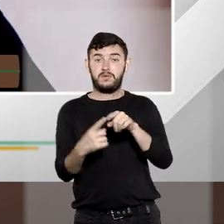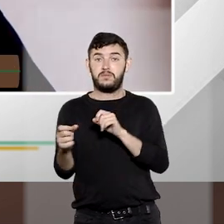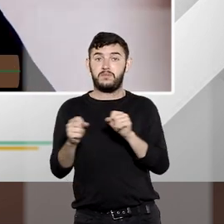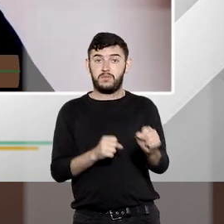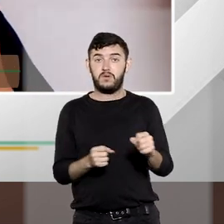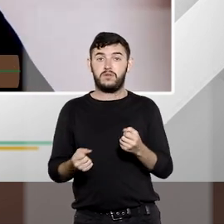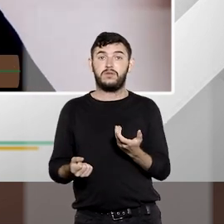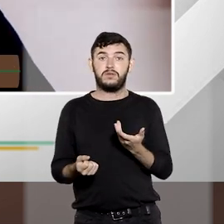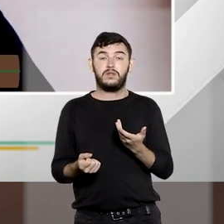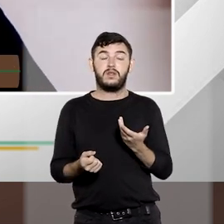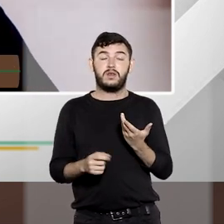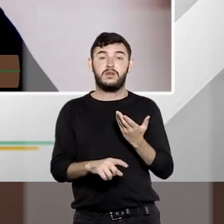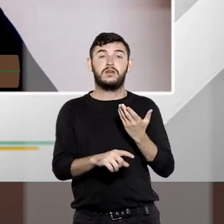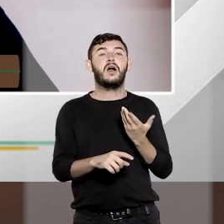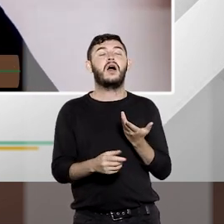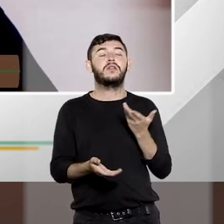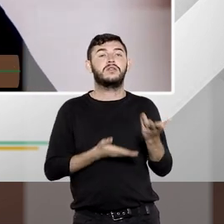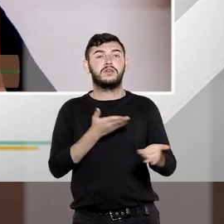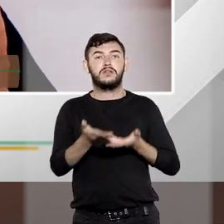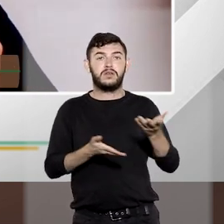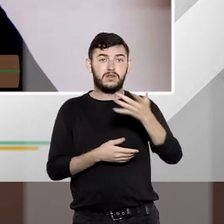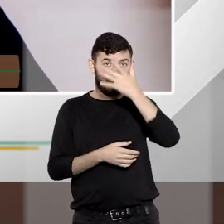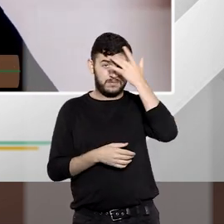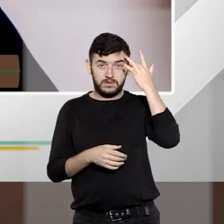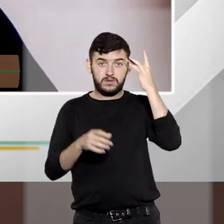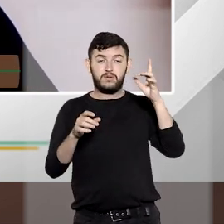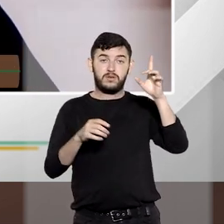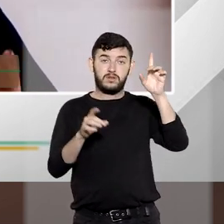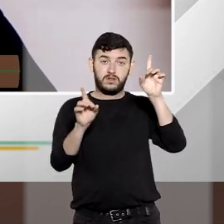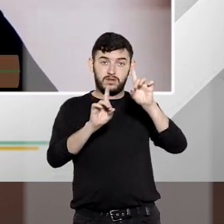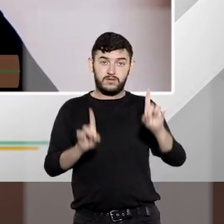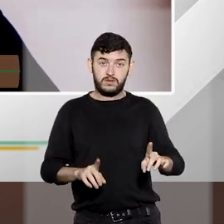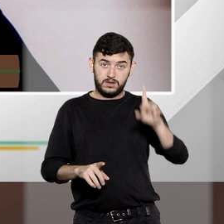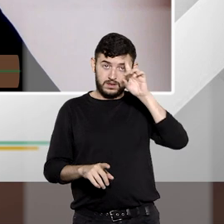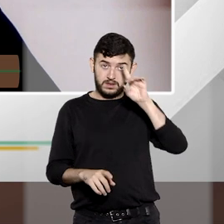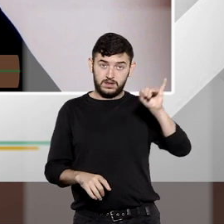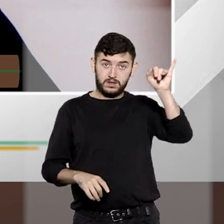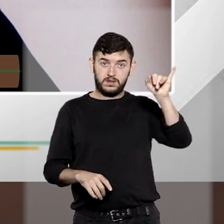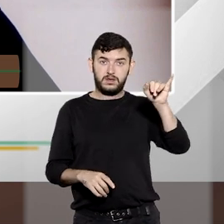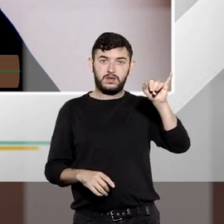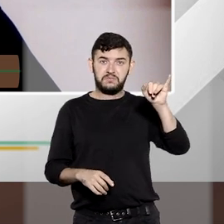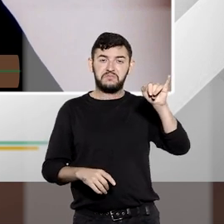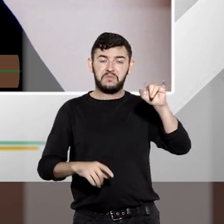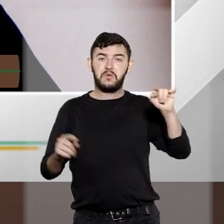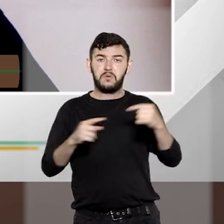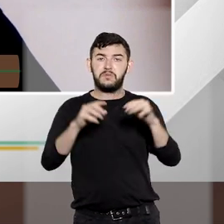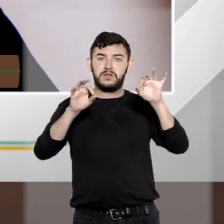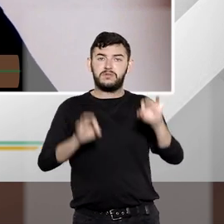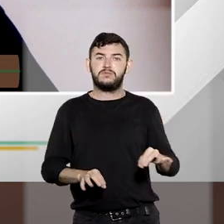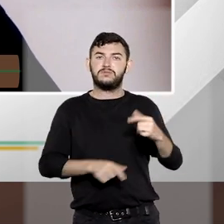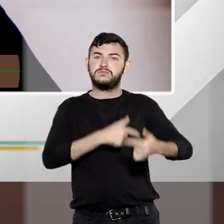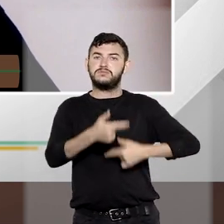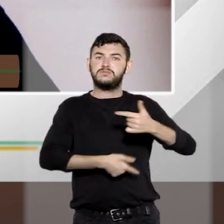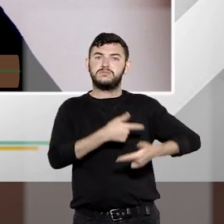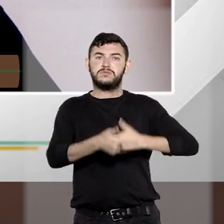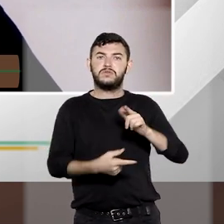os assistidos, que são pessoas com deficiência intelectual, aptas ao trabalho, para